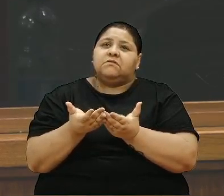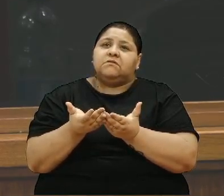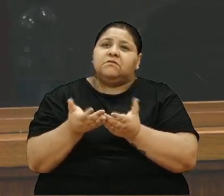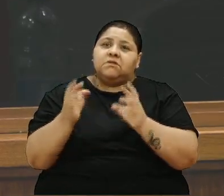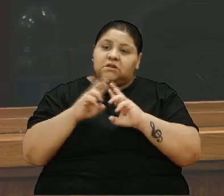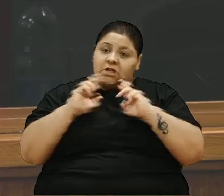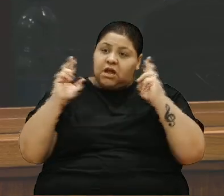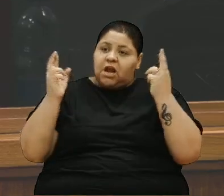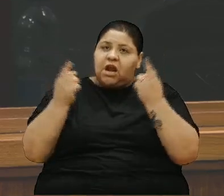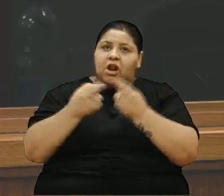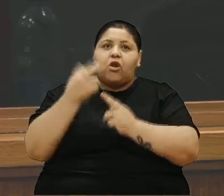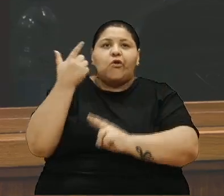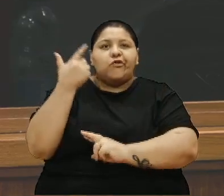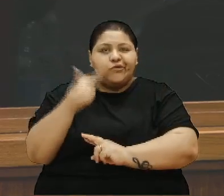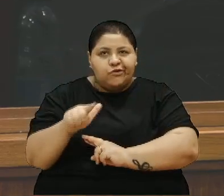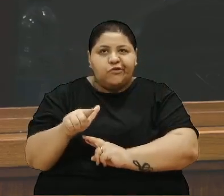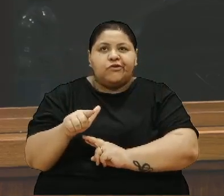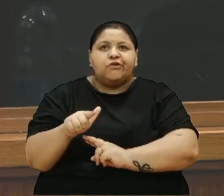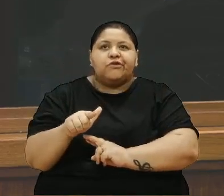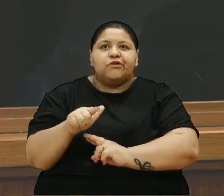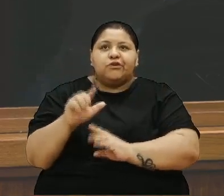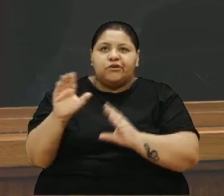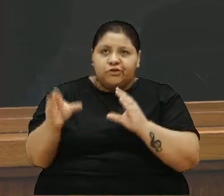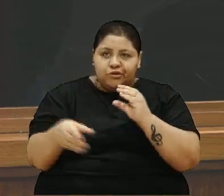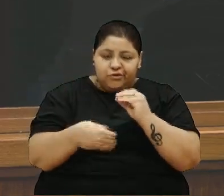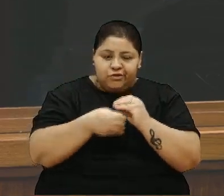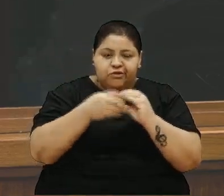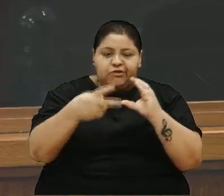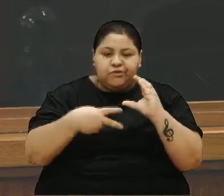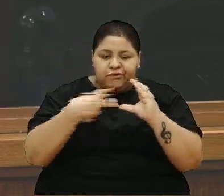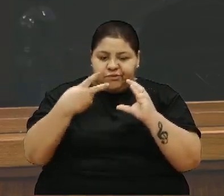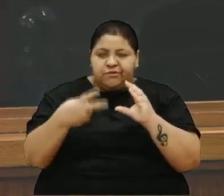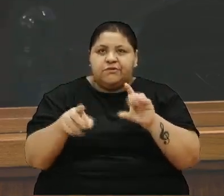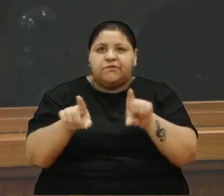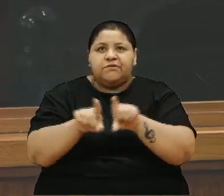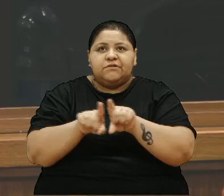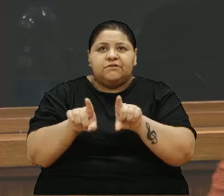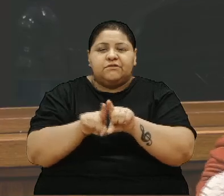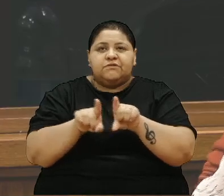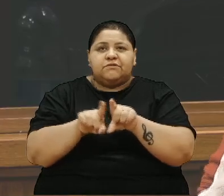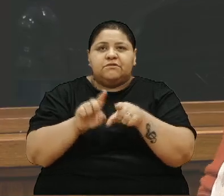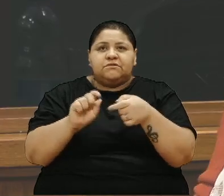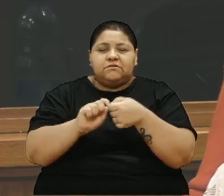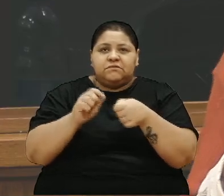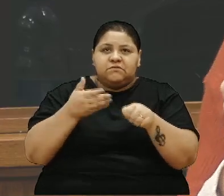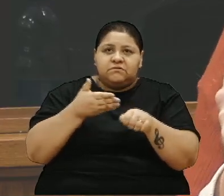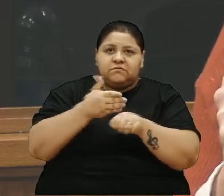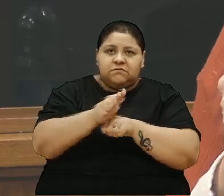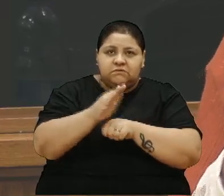reúna novamente e aí sim inclua a Câmara de Vereadores também na composição